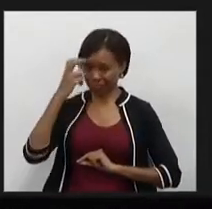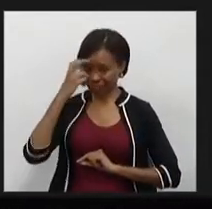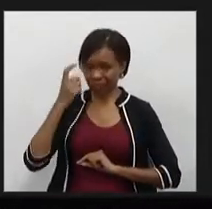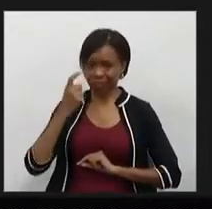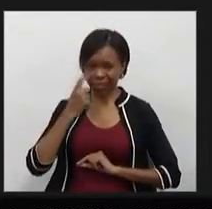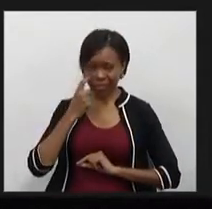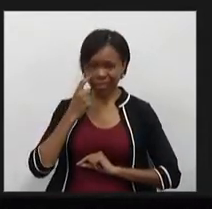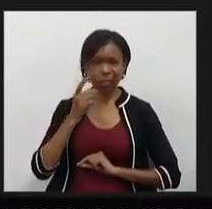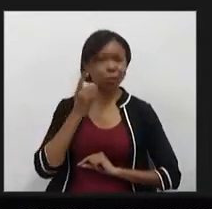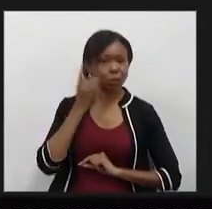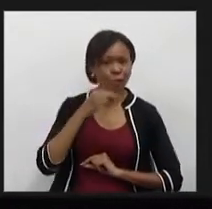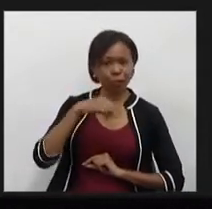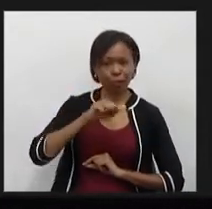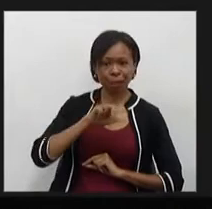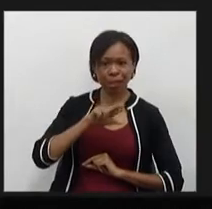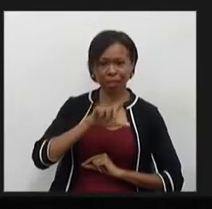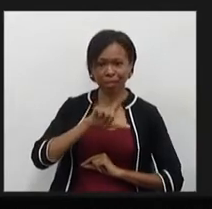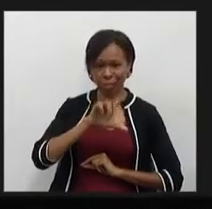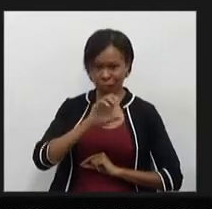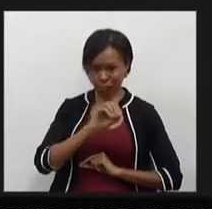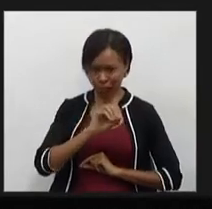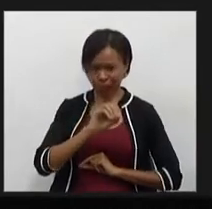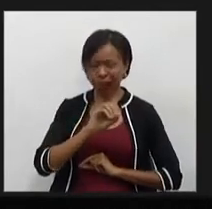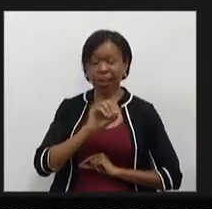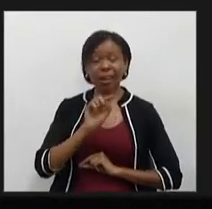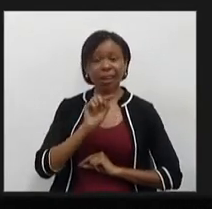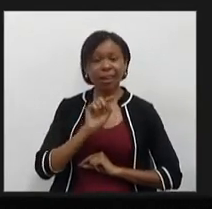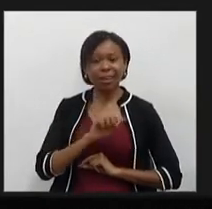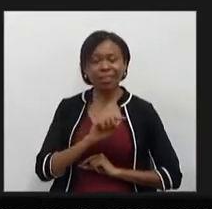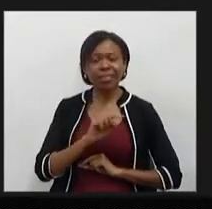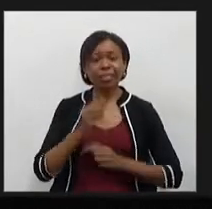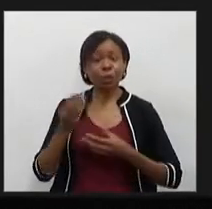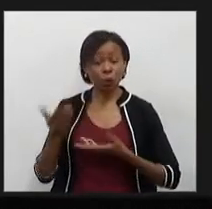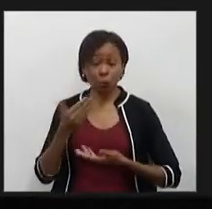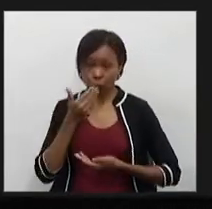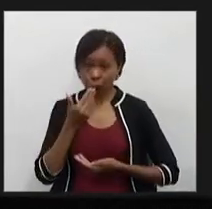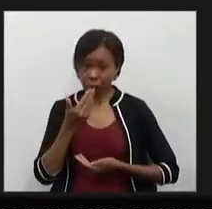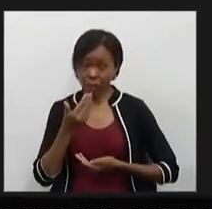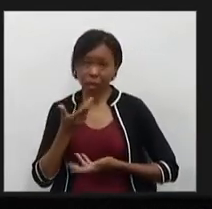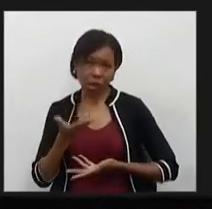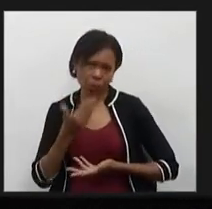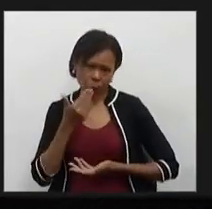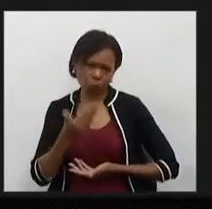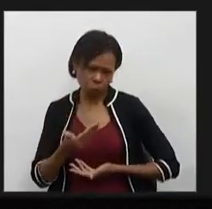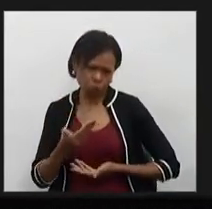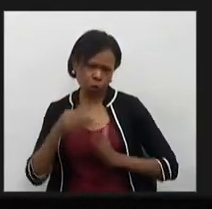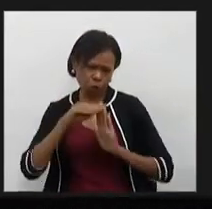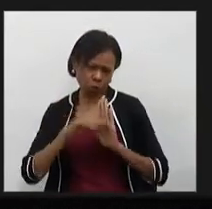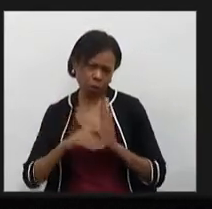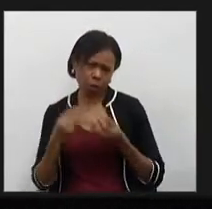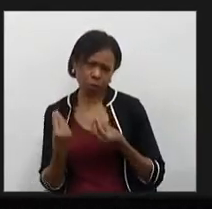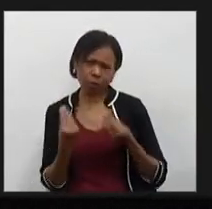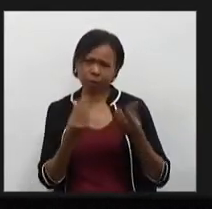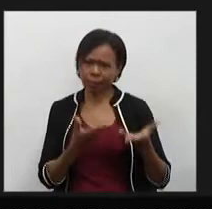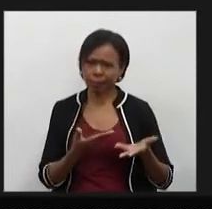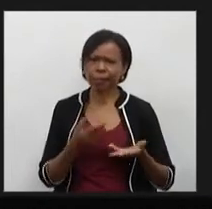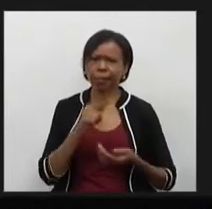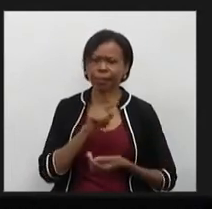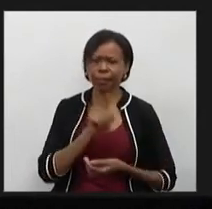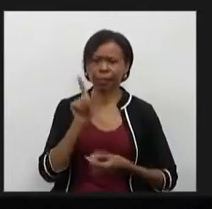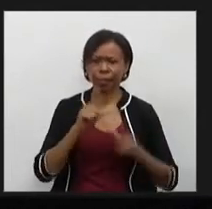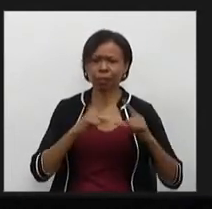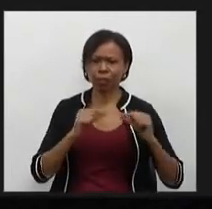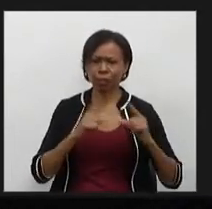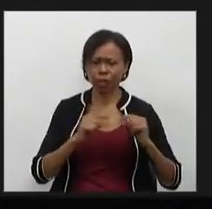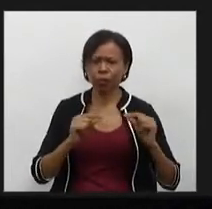onde entreguei para ele alguns pleitos da causa autista, inclusive quero referendar aqui que o deputado federal Marcelo